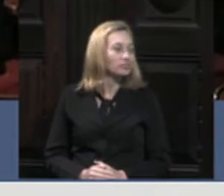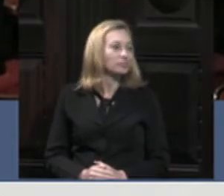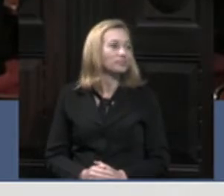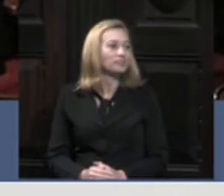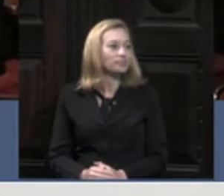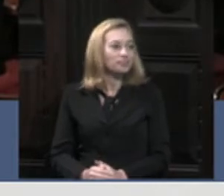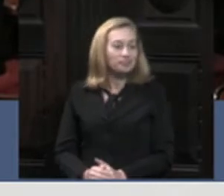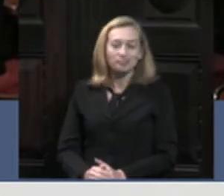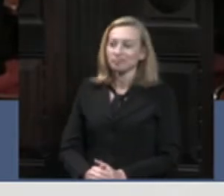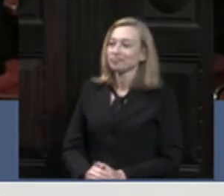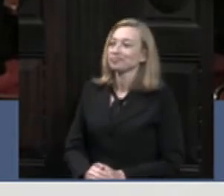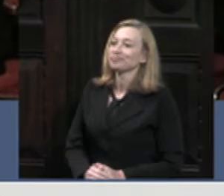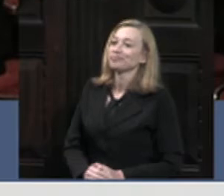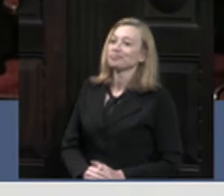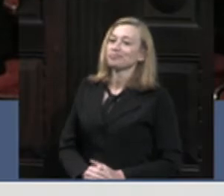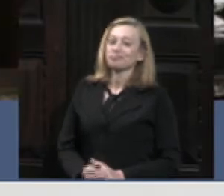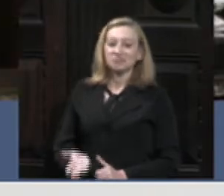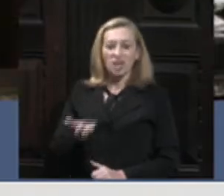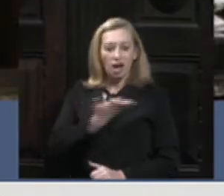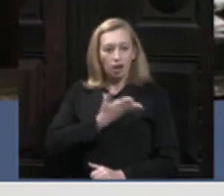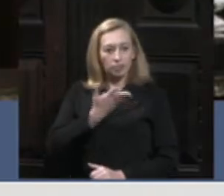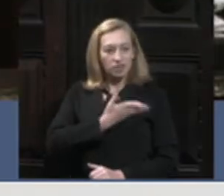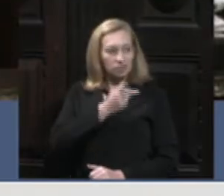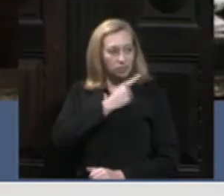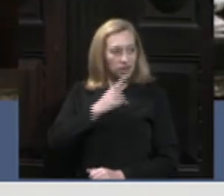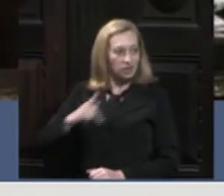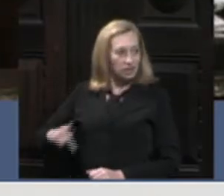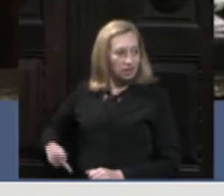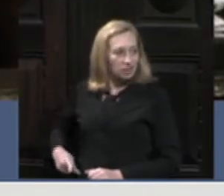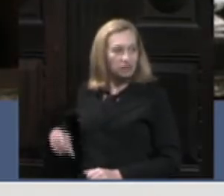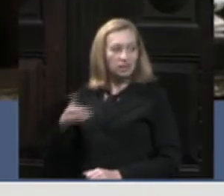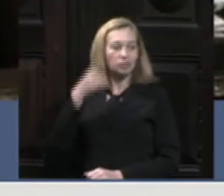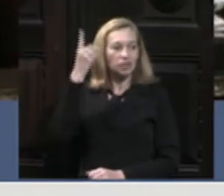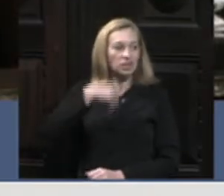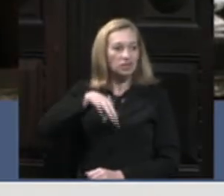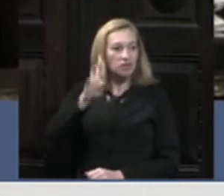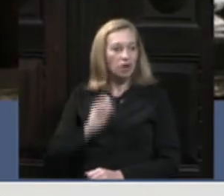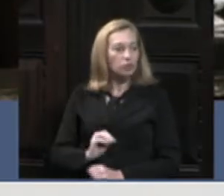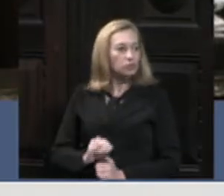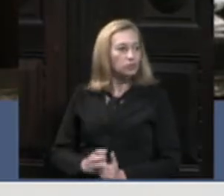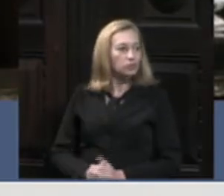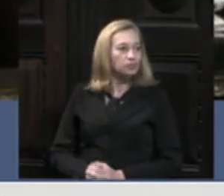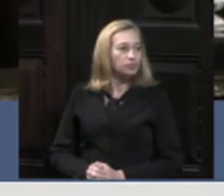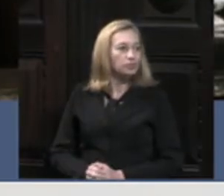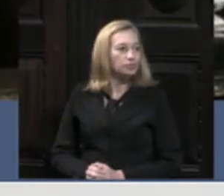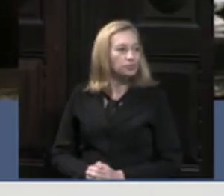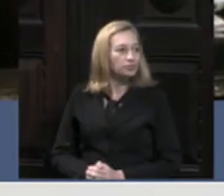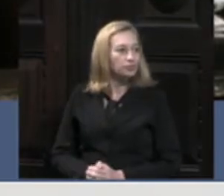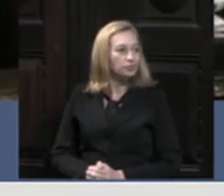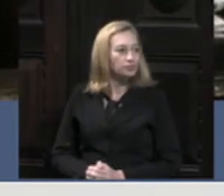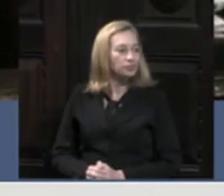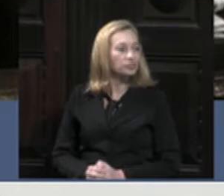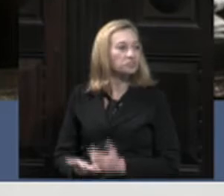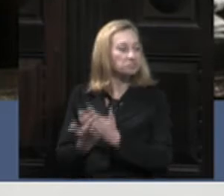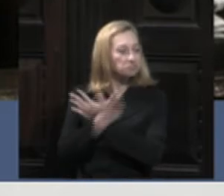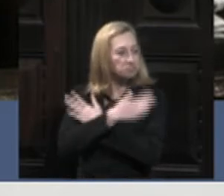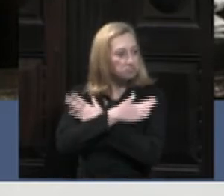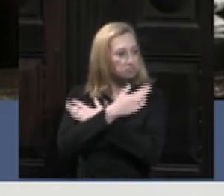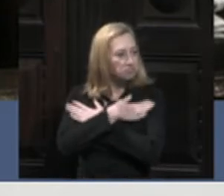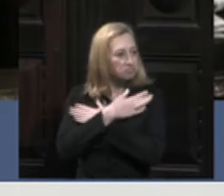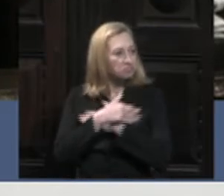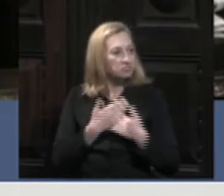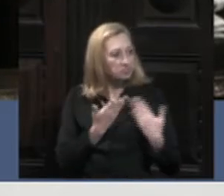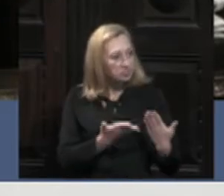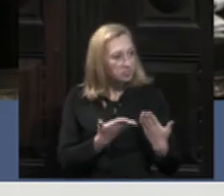Caro presidente e amigo, deputado Nivaldo Mulim, pedi para mandar um abraço também